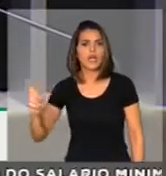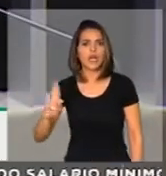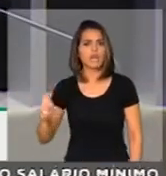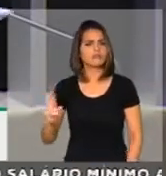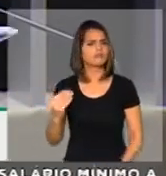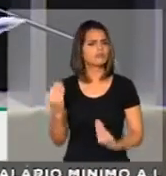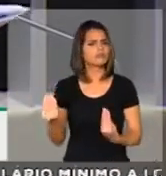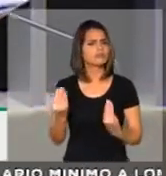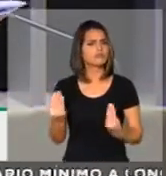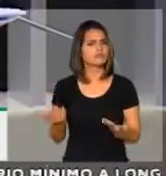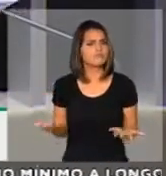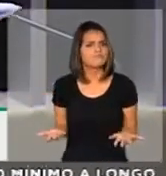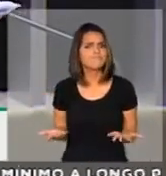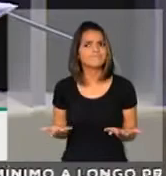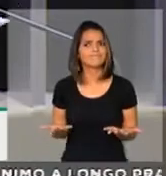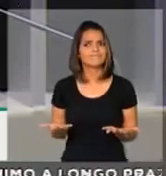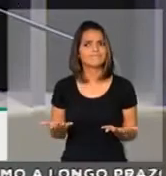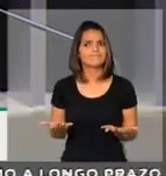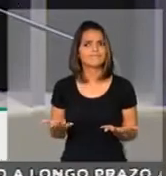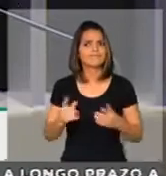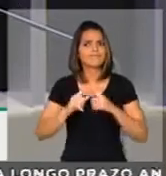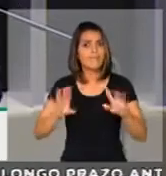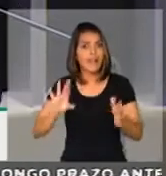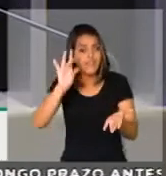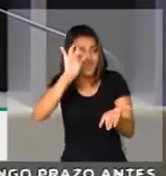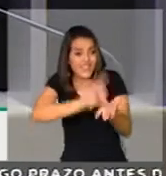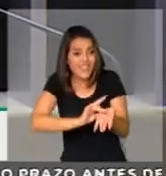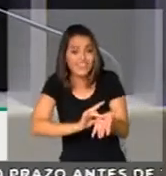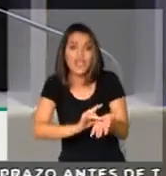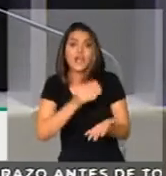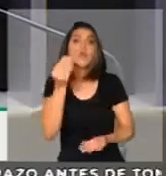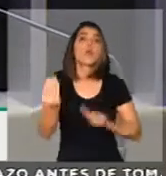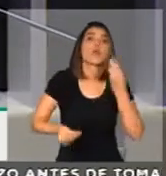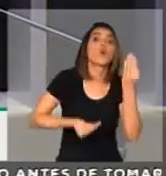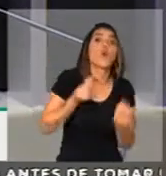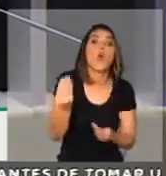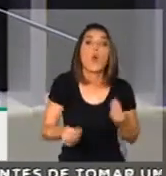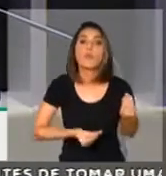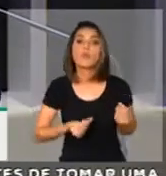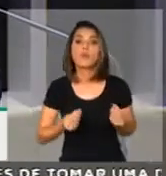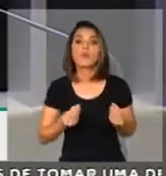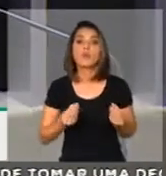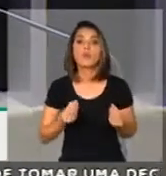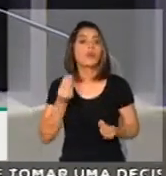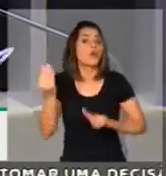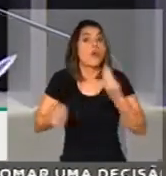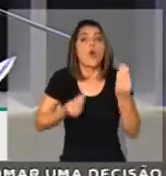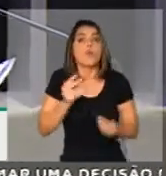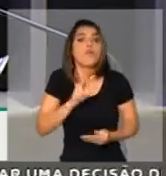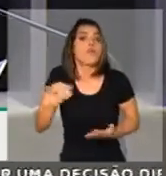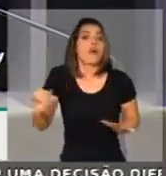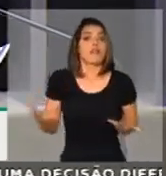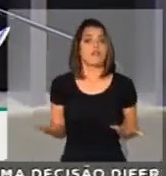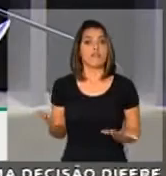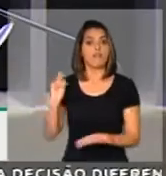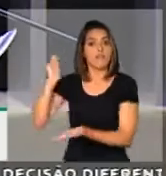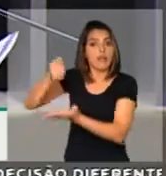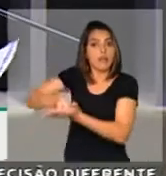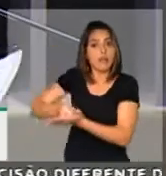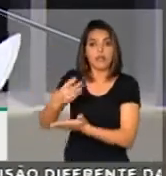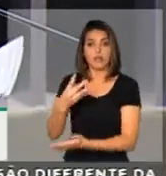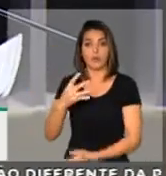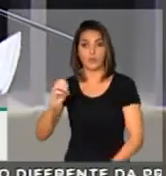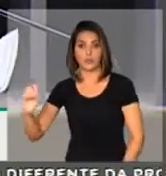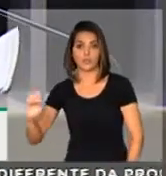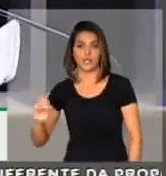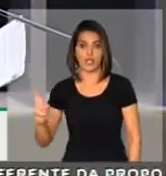disposições transitórias, e que, na verdade, não diz de que maneira, deputado, companheiro Zé Ayrton Cirilo,